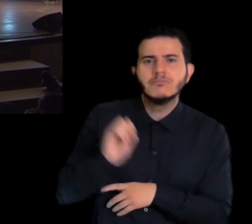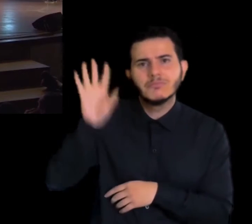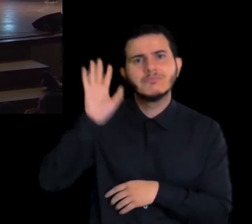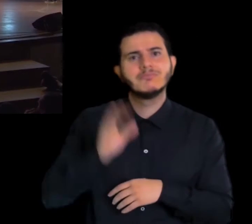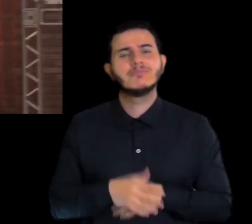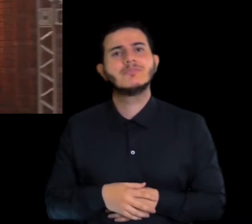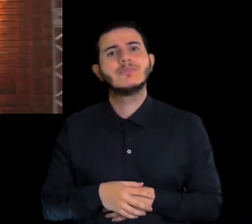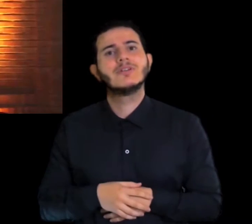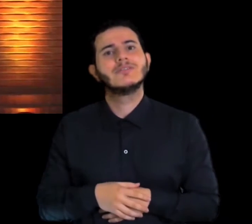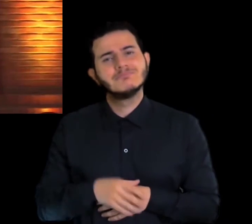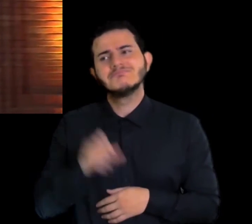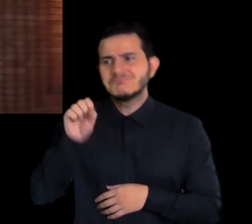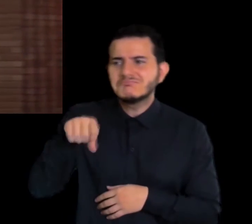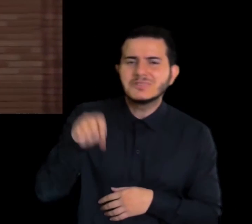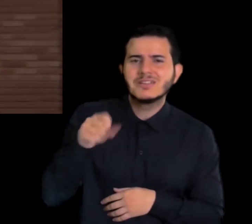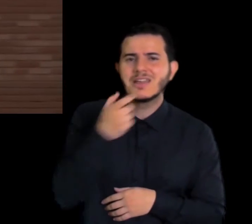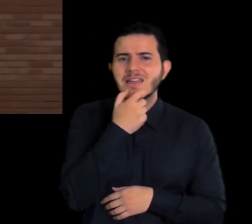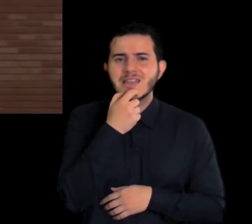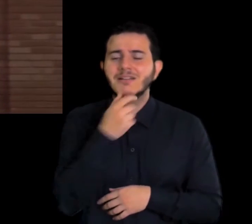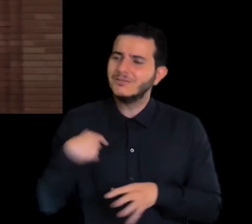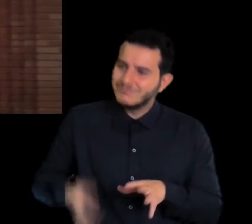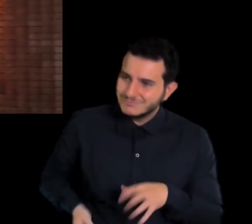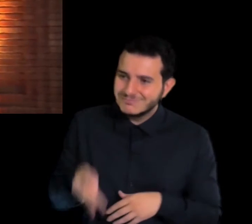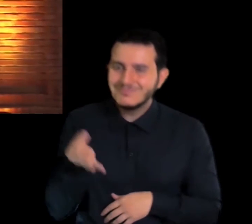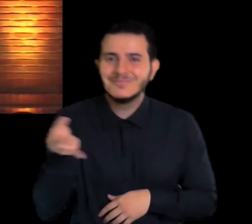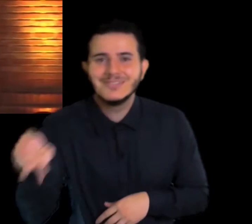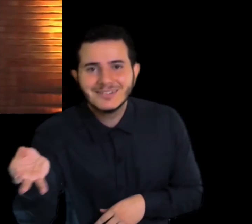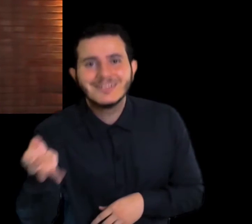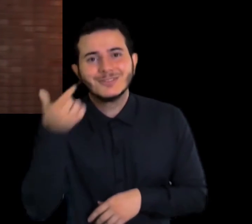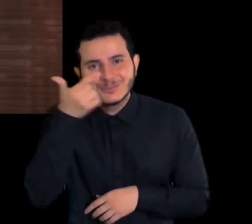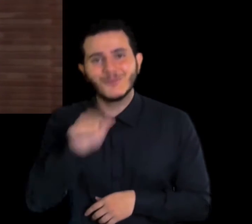Going? Yes, falei, my country.